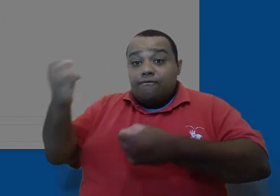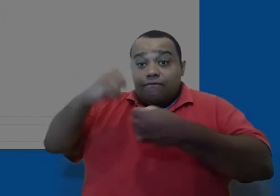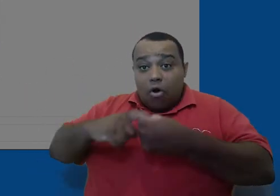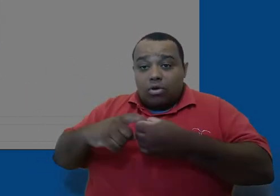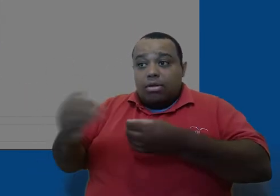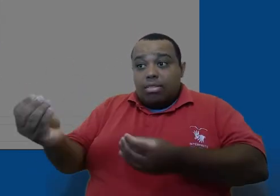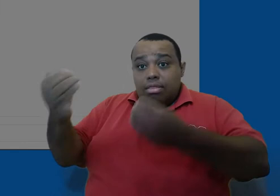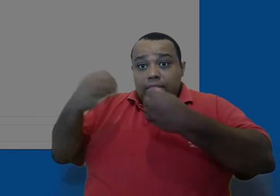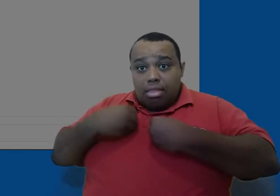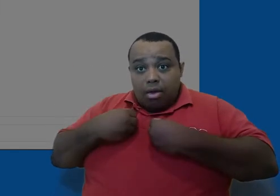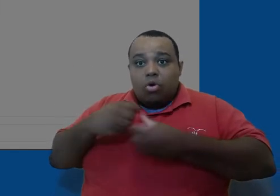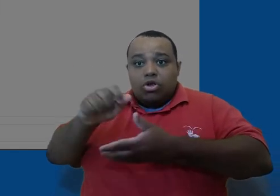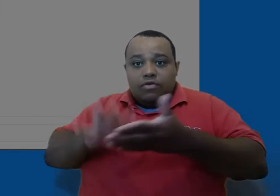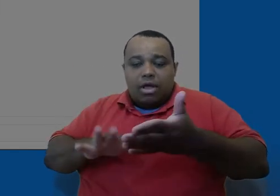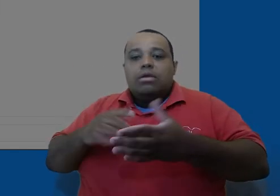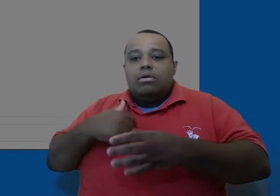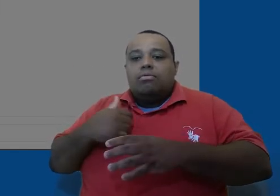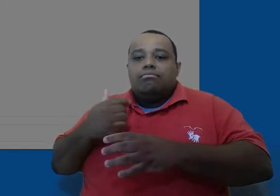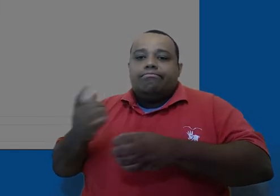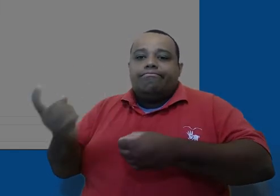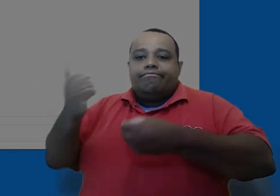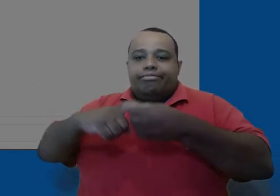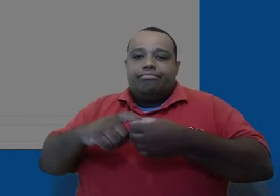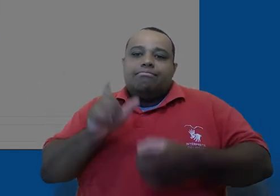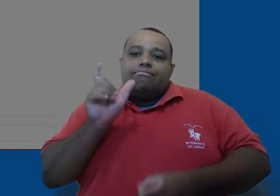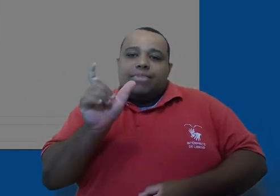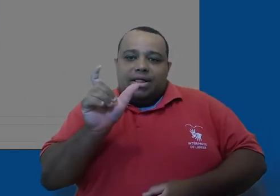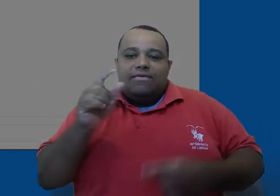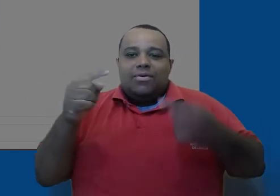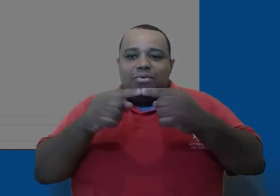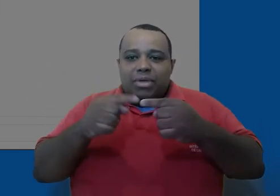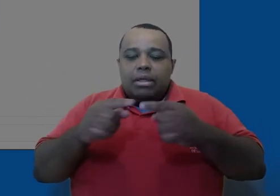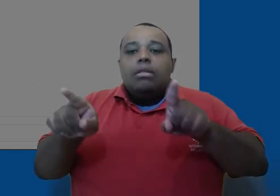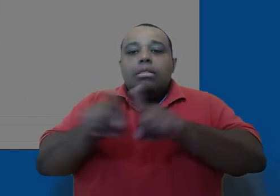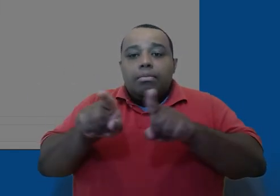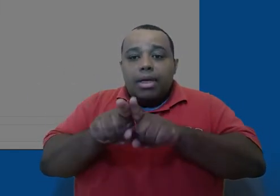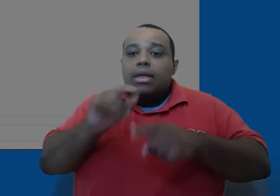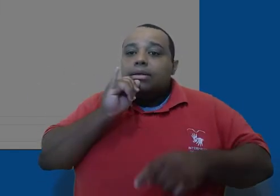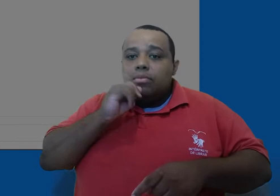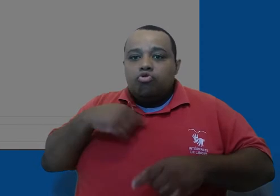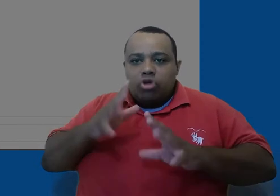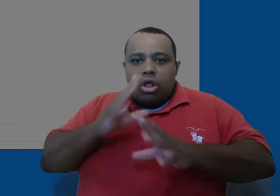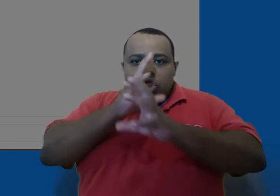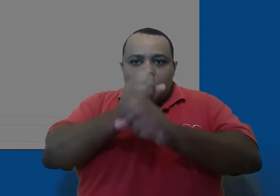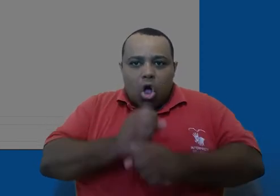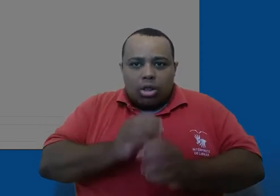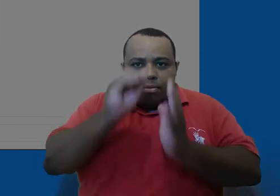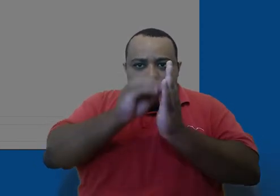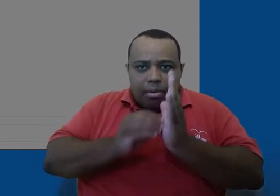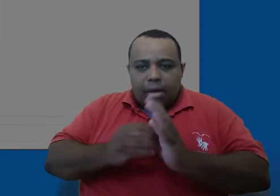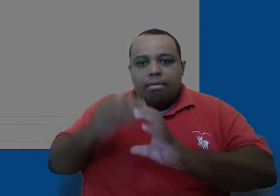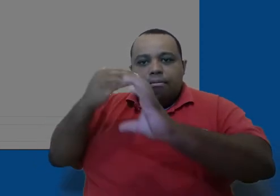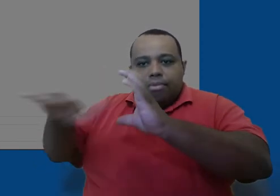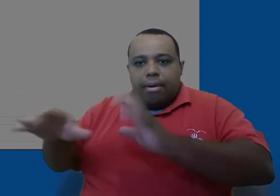quando os alunos fazem entrega ou seja a devolução da atividade este tema desenvolvido é usado tanto para as entregas dos